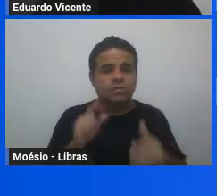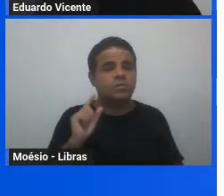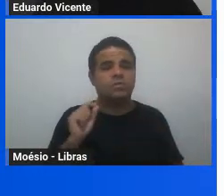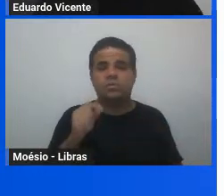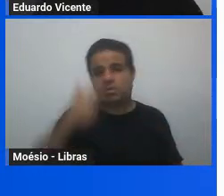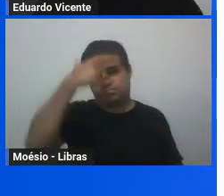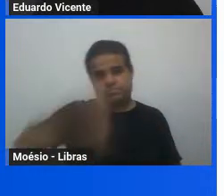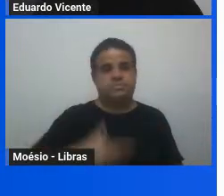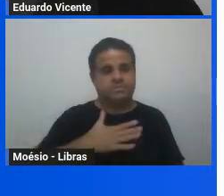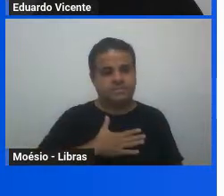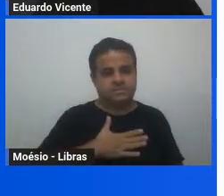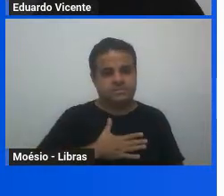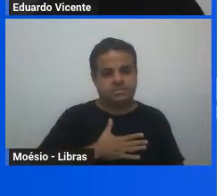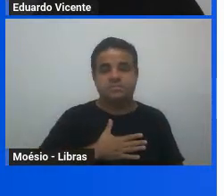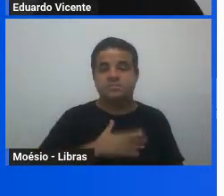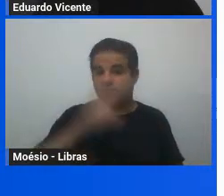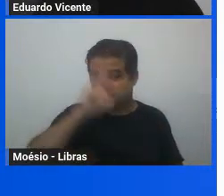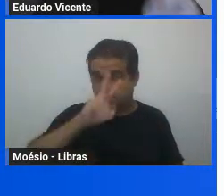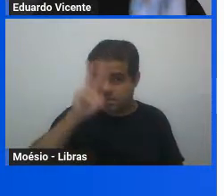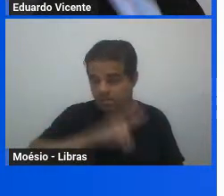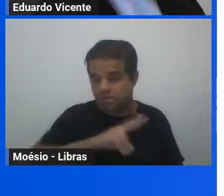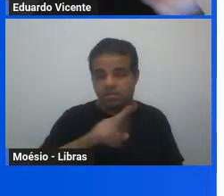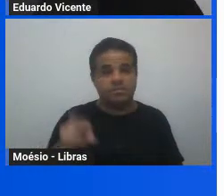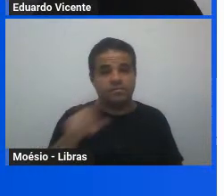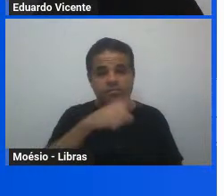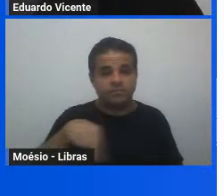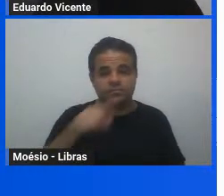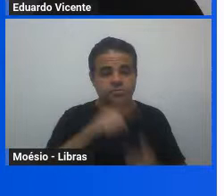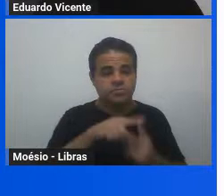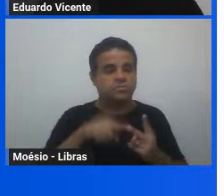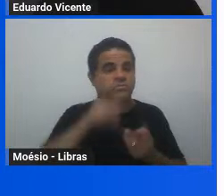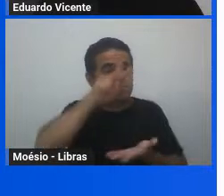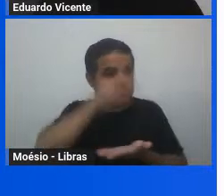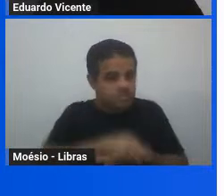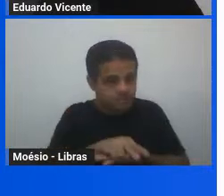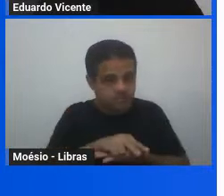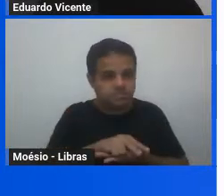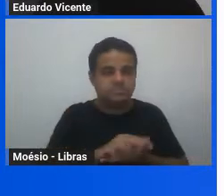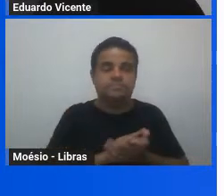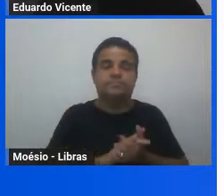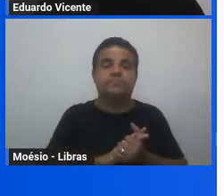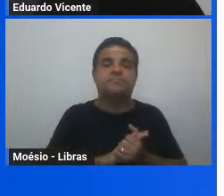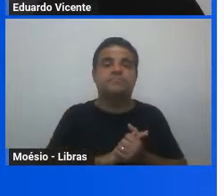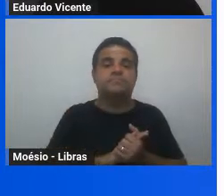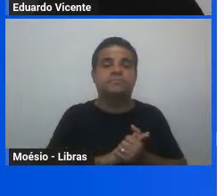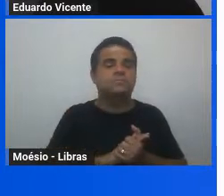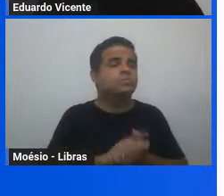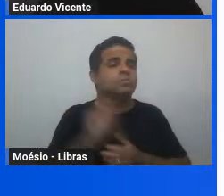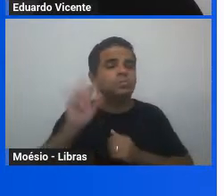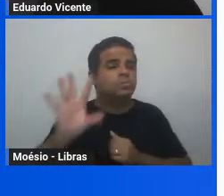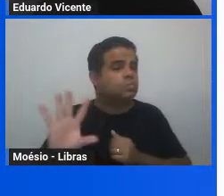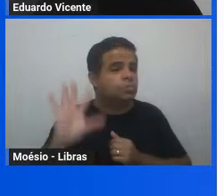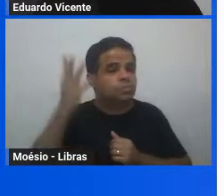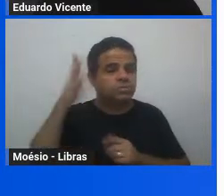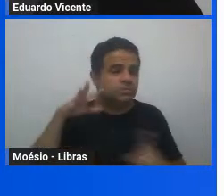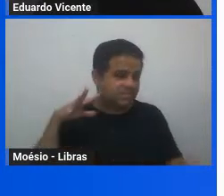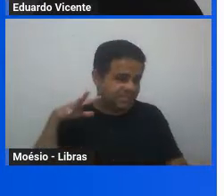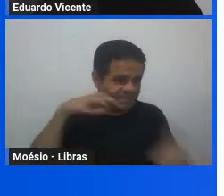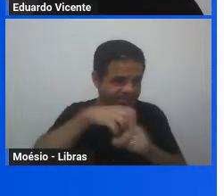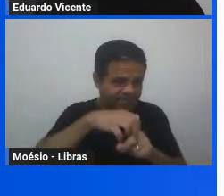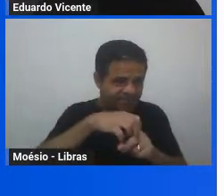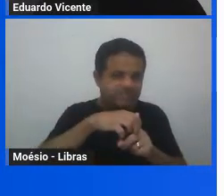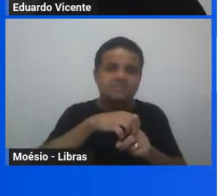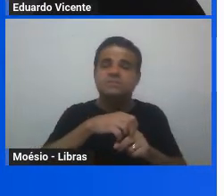mesmo. Lembre-se, senão serão duas vítimas. A cena da situação do acidente,